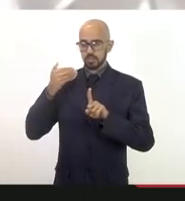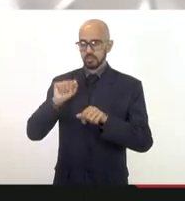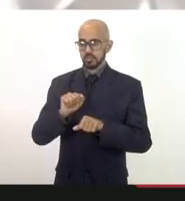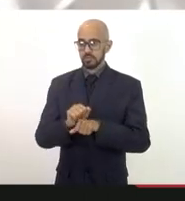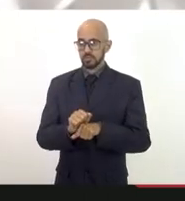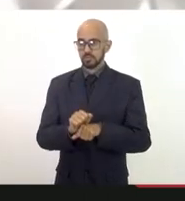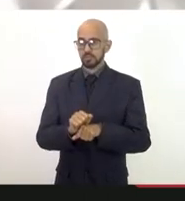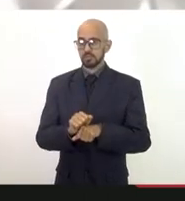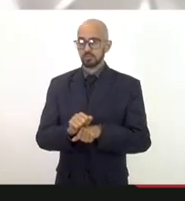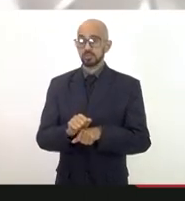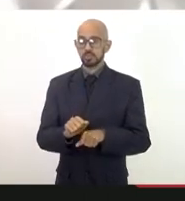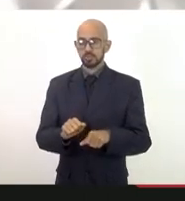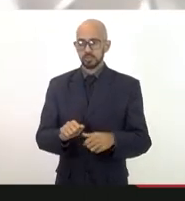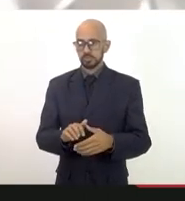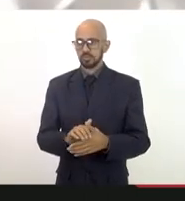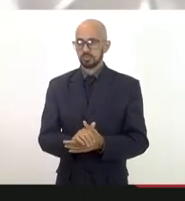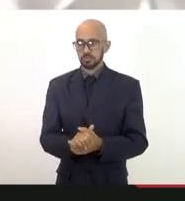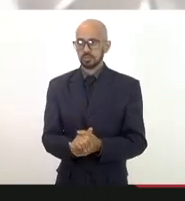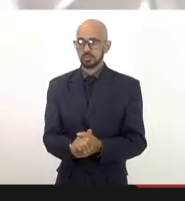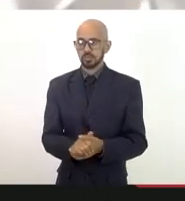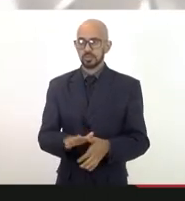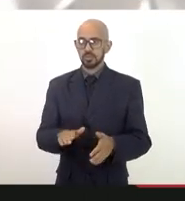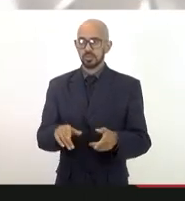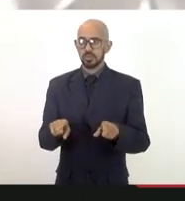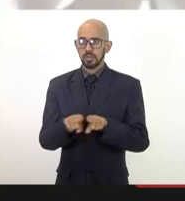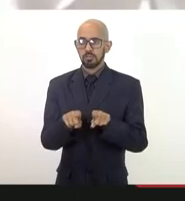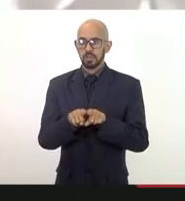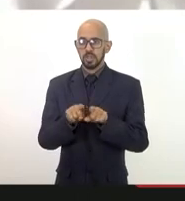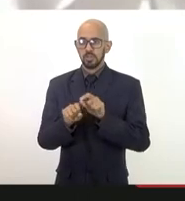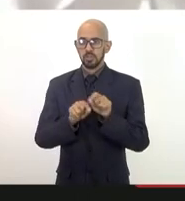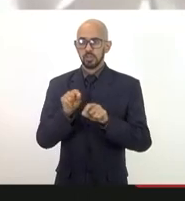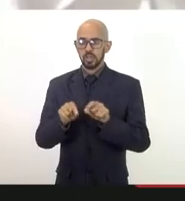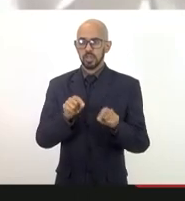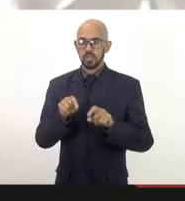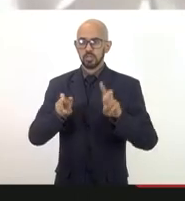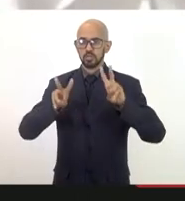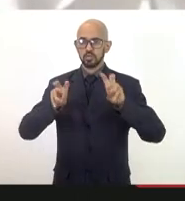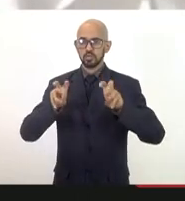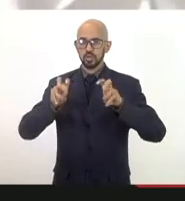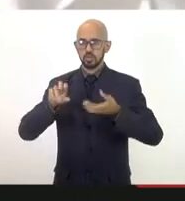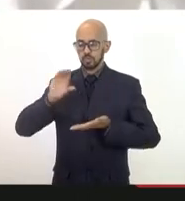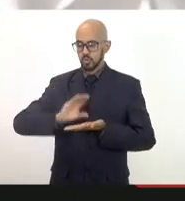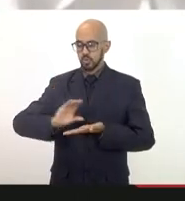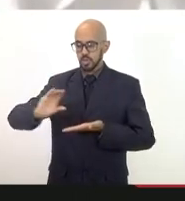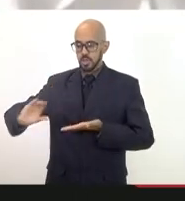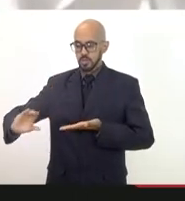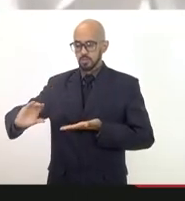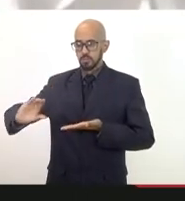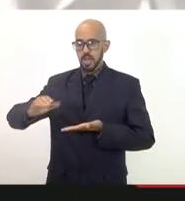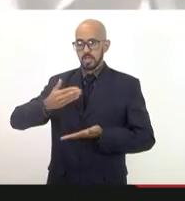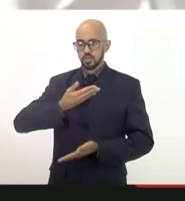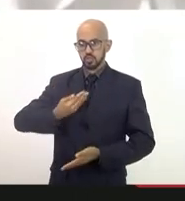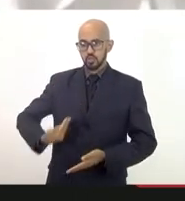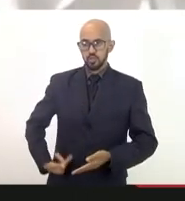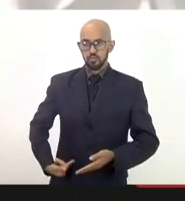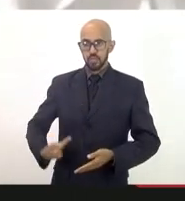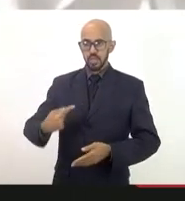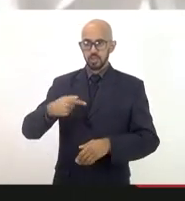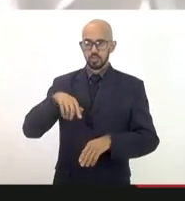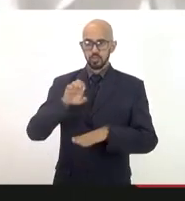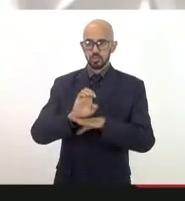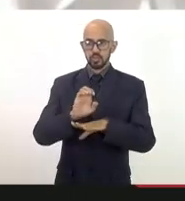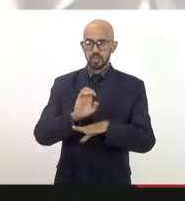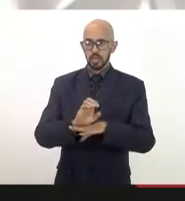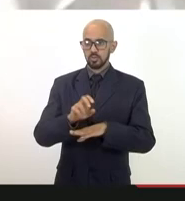da Baixada Fluminense, a questão aí que se referia também a repasse do governo do estado que não estavam